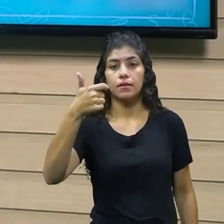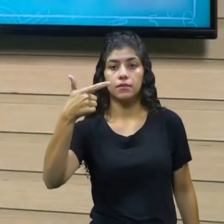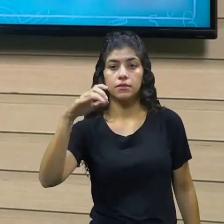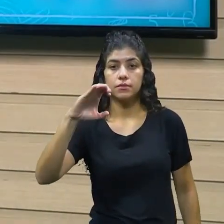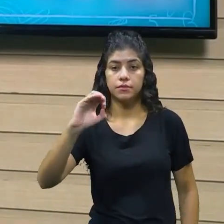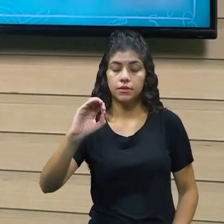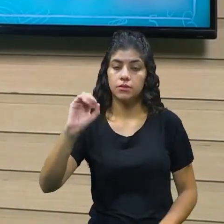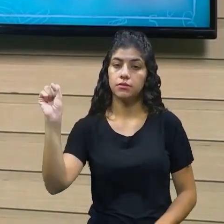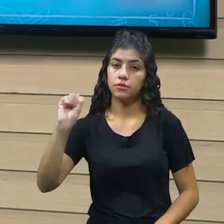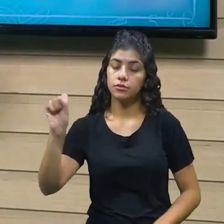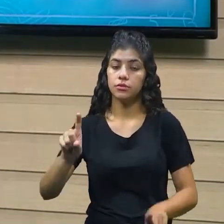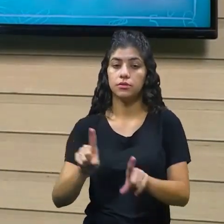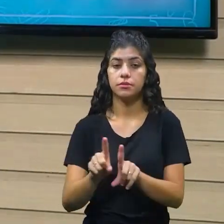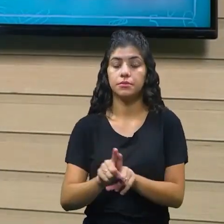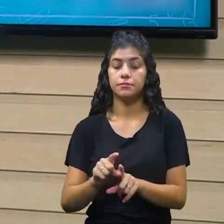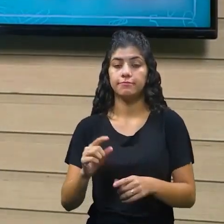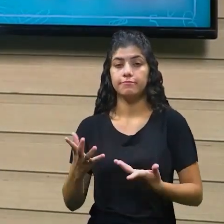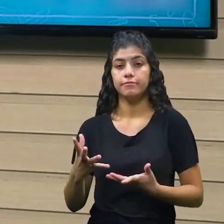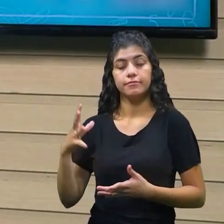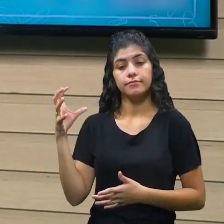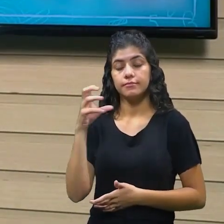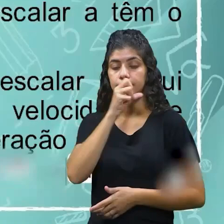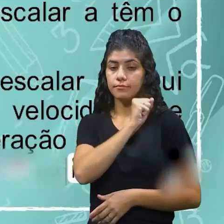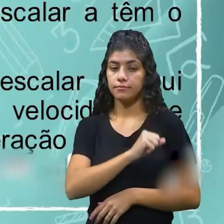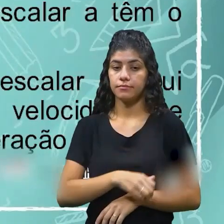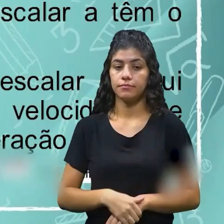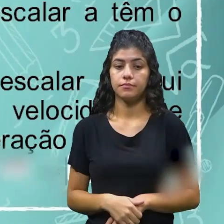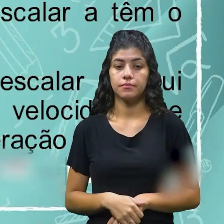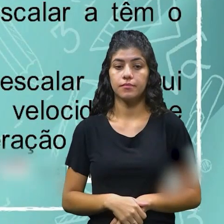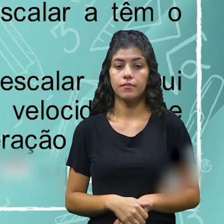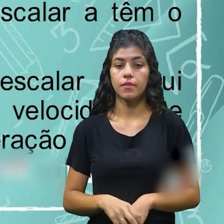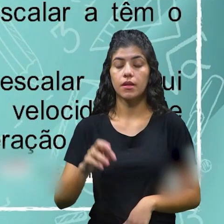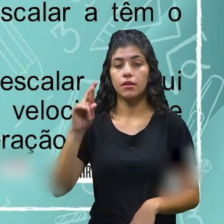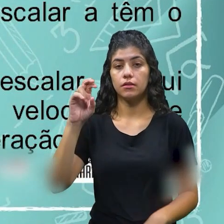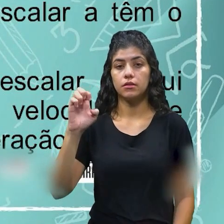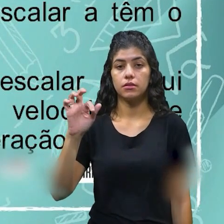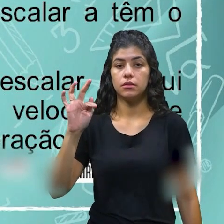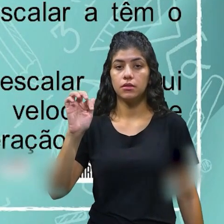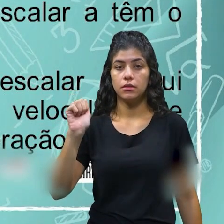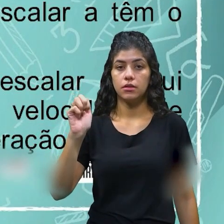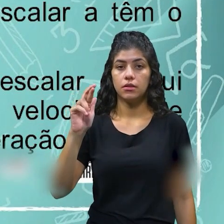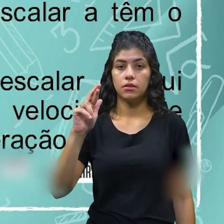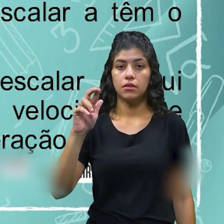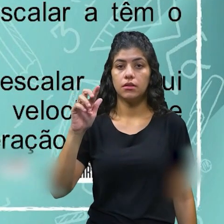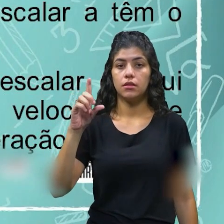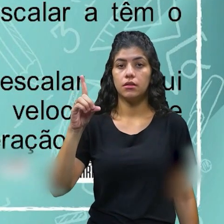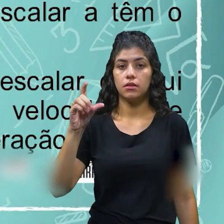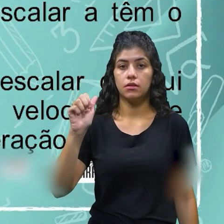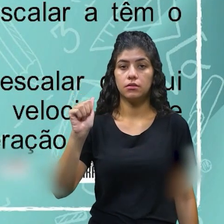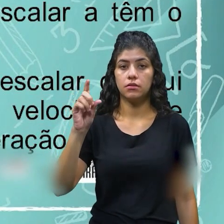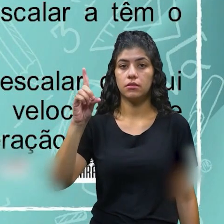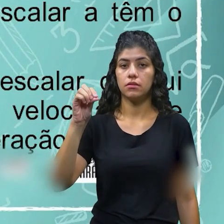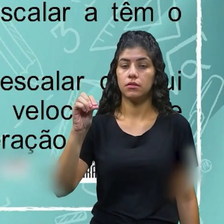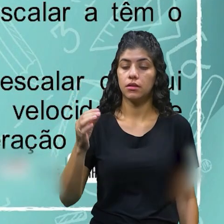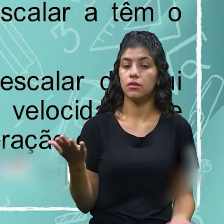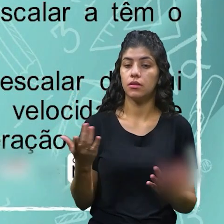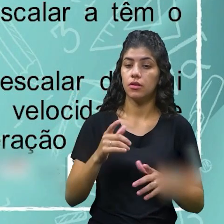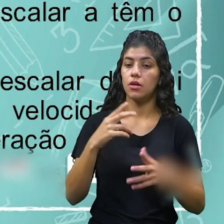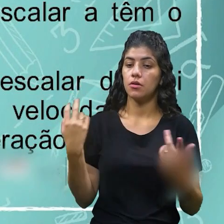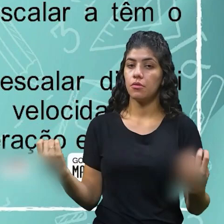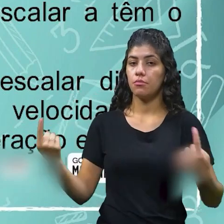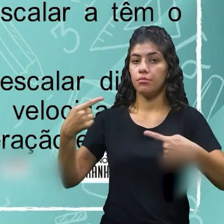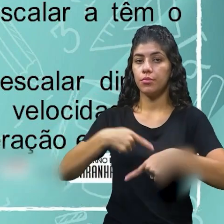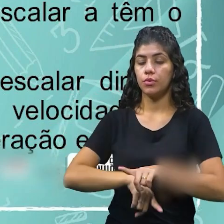estão tratando do movimento acelerado, ok? O movimento retardado já vai fazer o contrário. O módulo